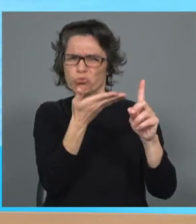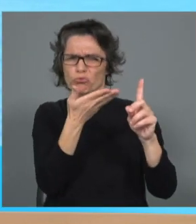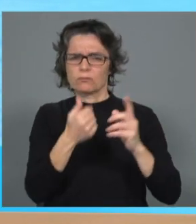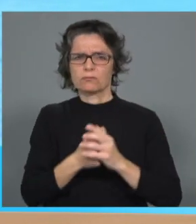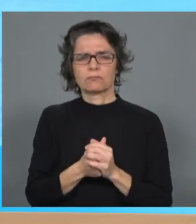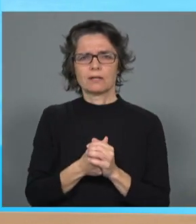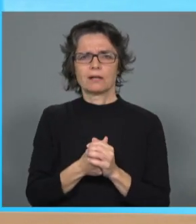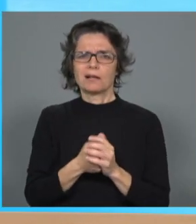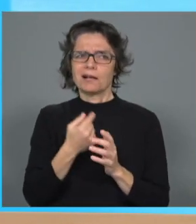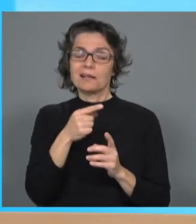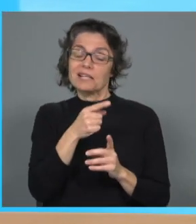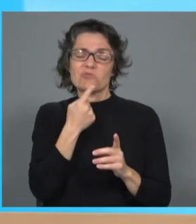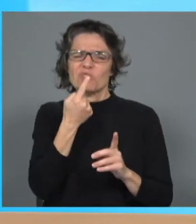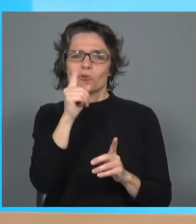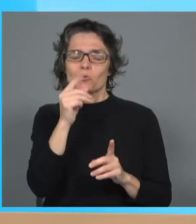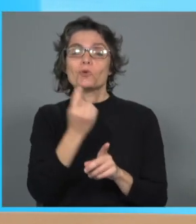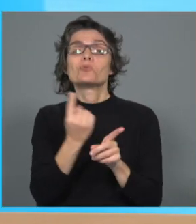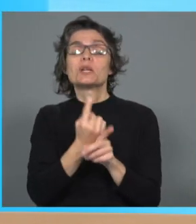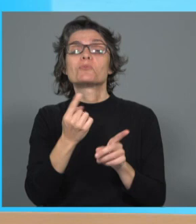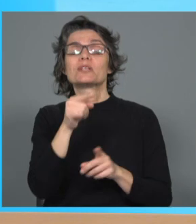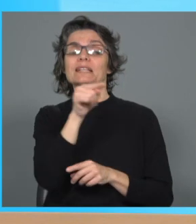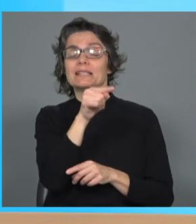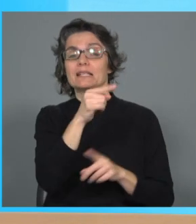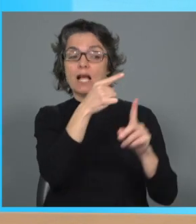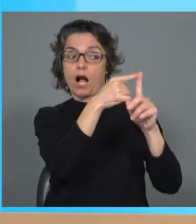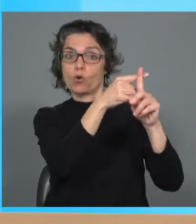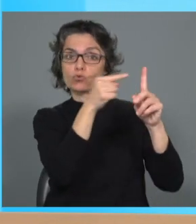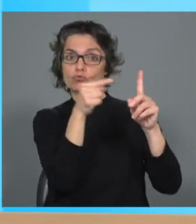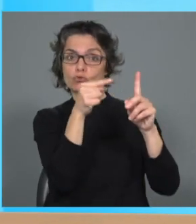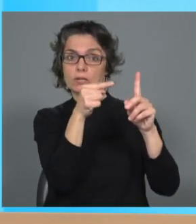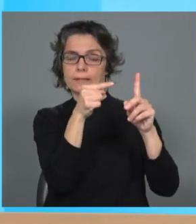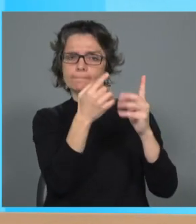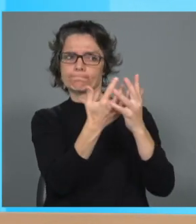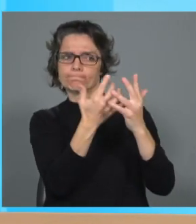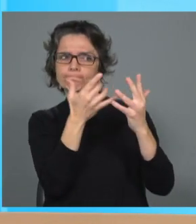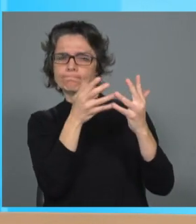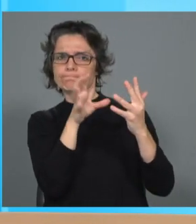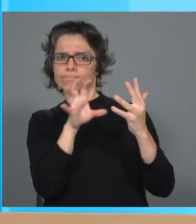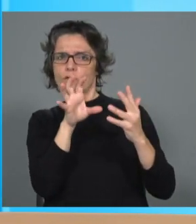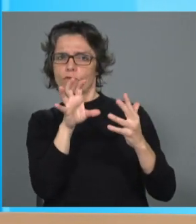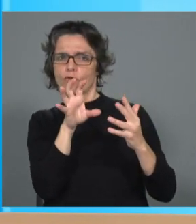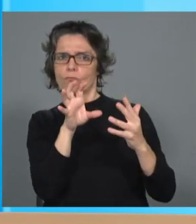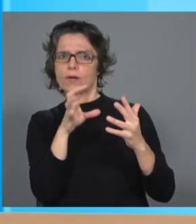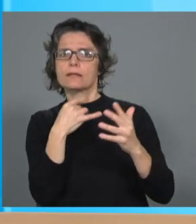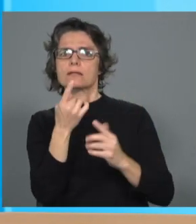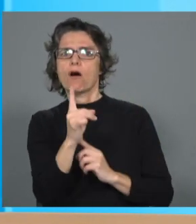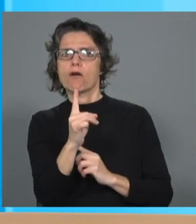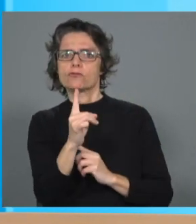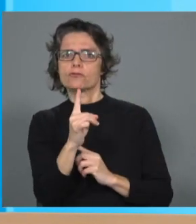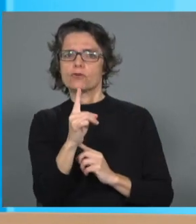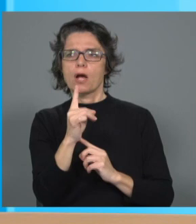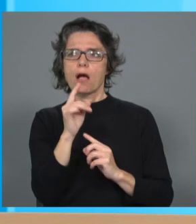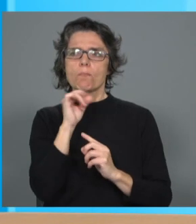Não é estranho. Não é estranho. A cruz tem sido sempre apresentada como uma possibilidade de